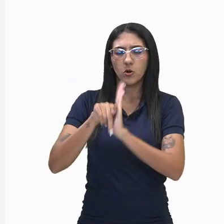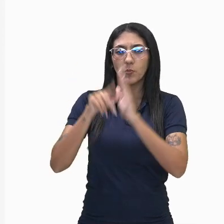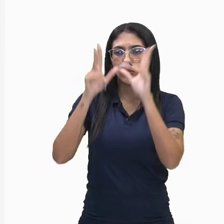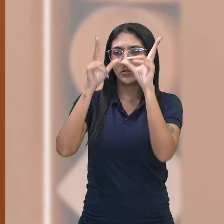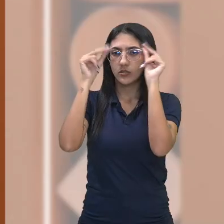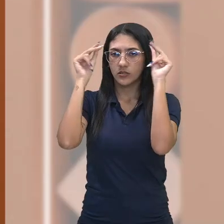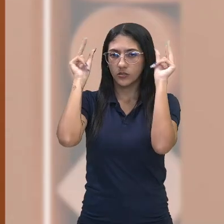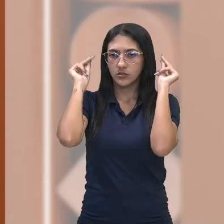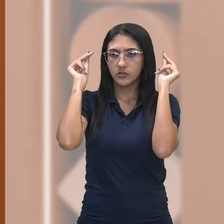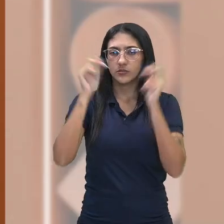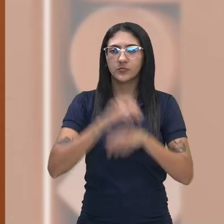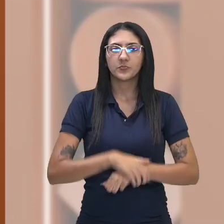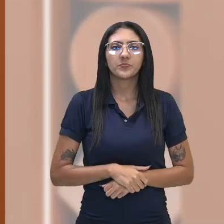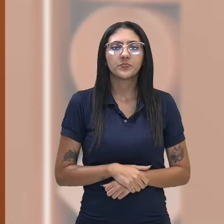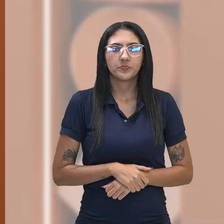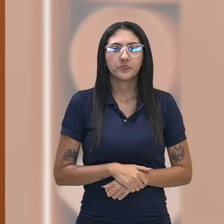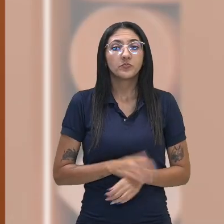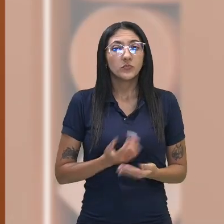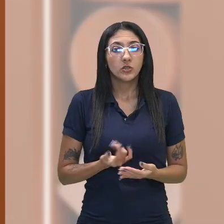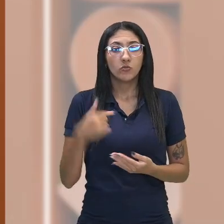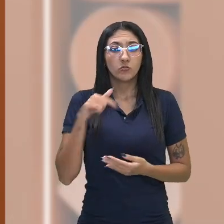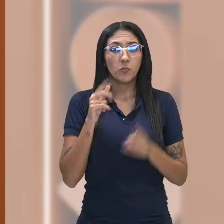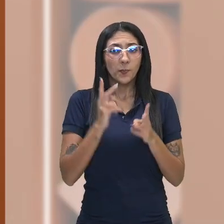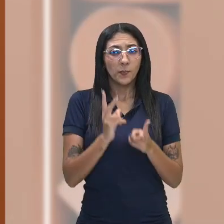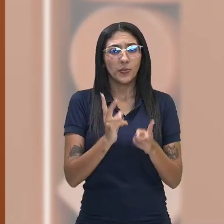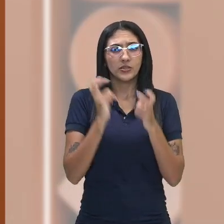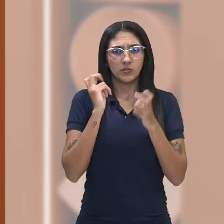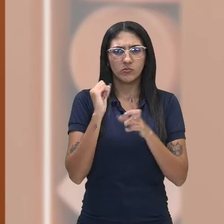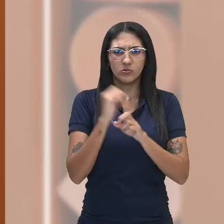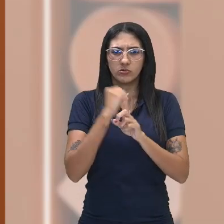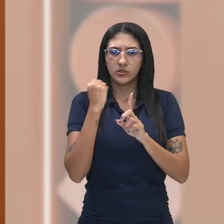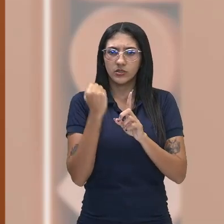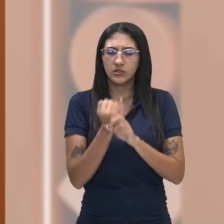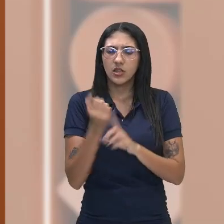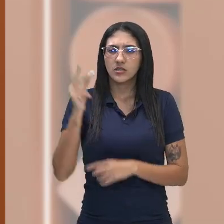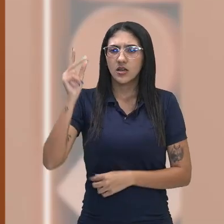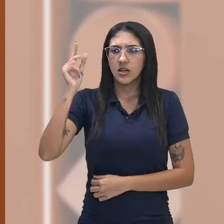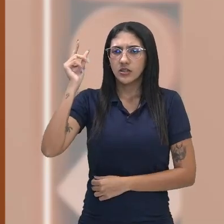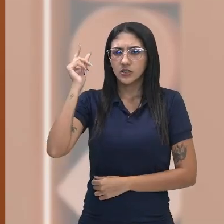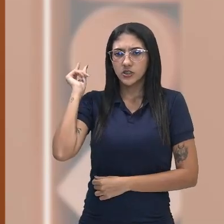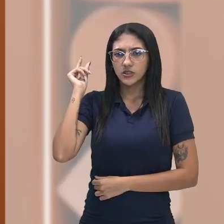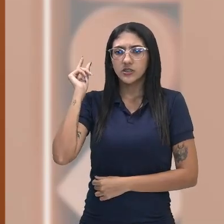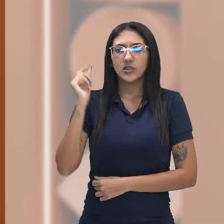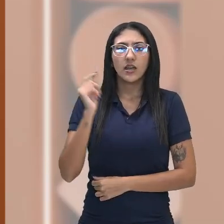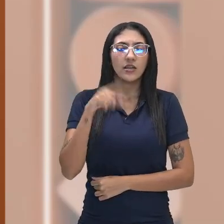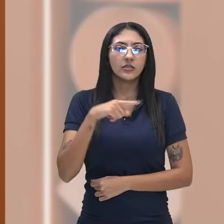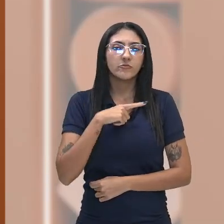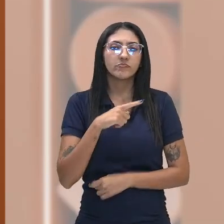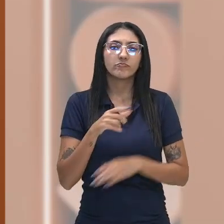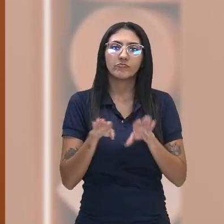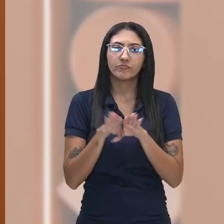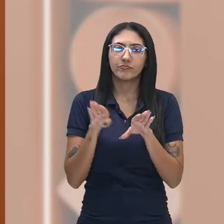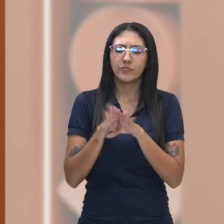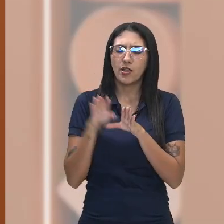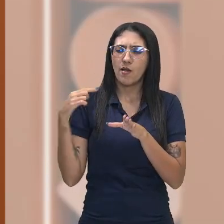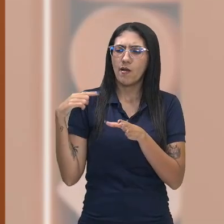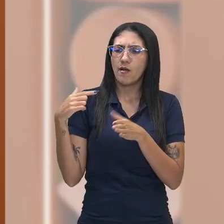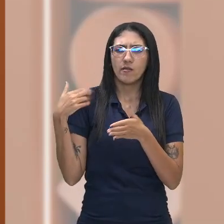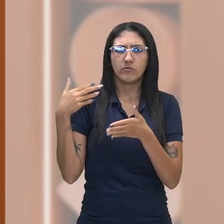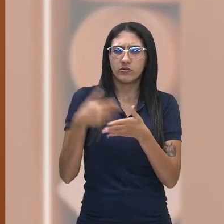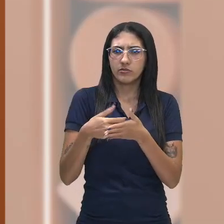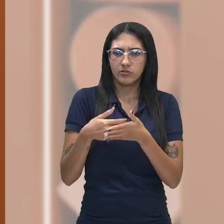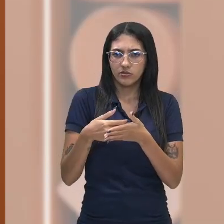que as sociedades antigas, elas, assim como nos dias atuais,